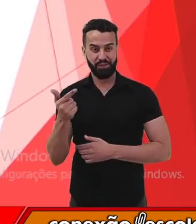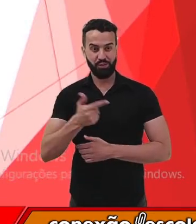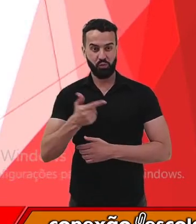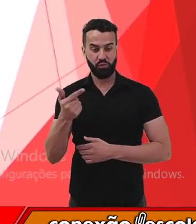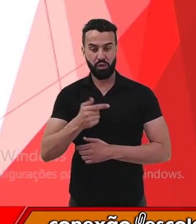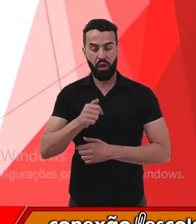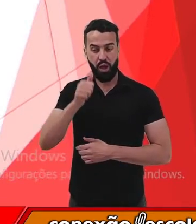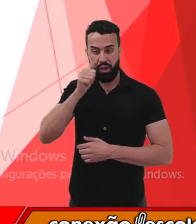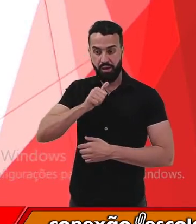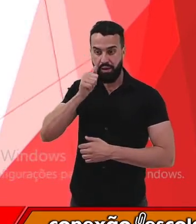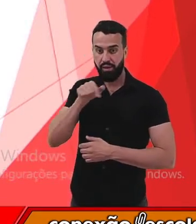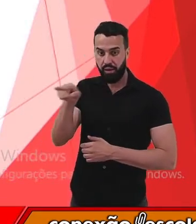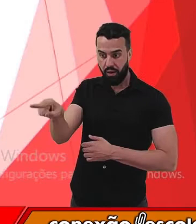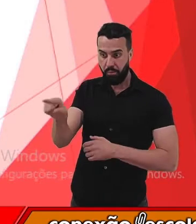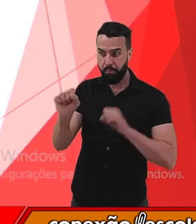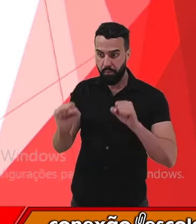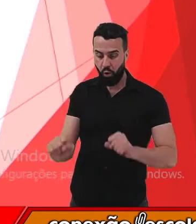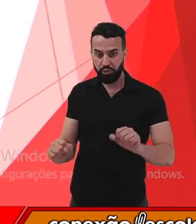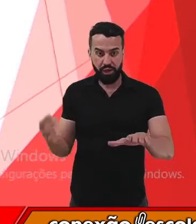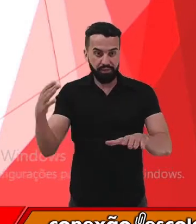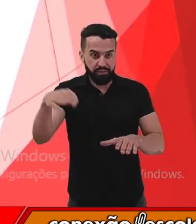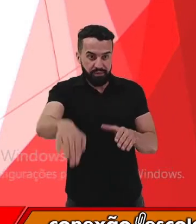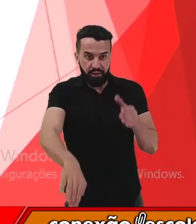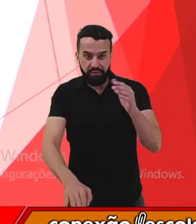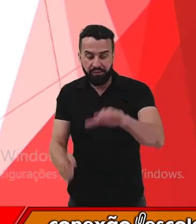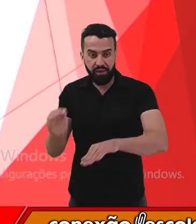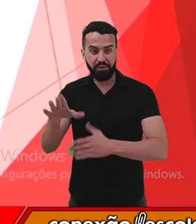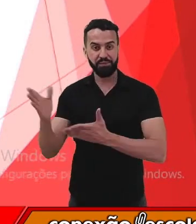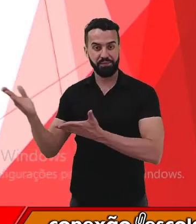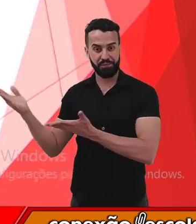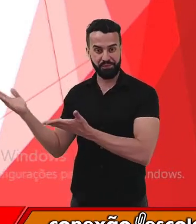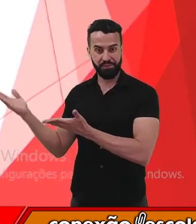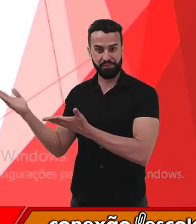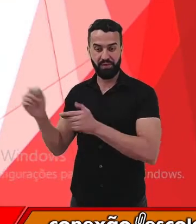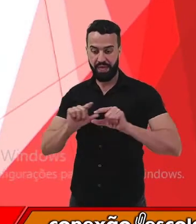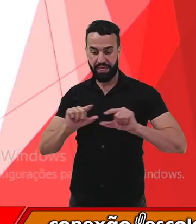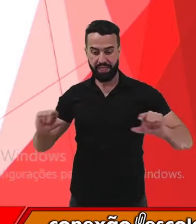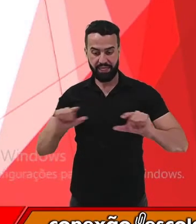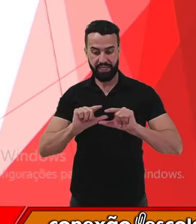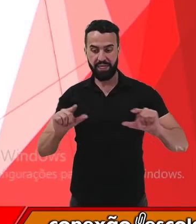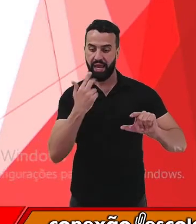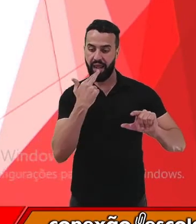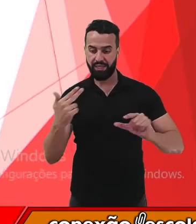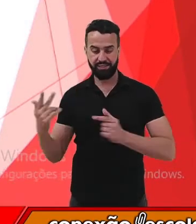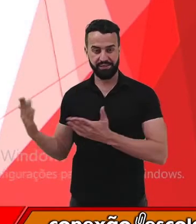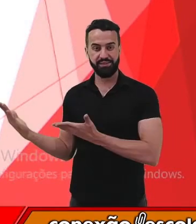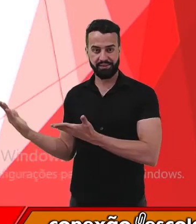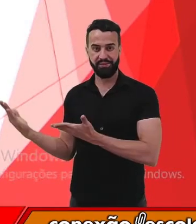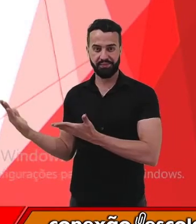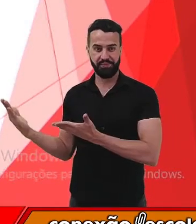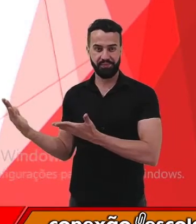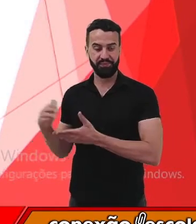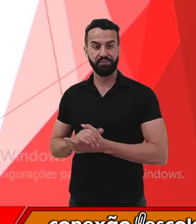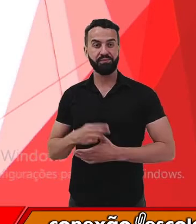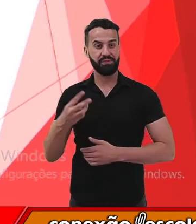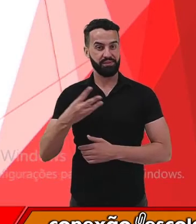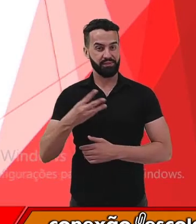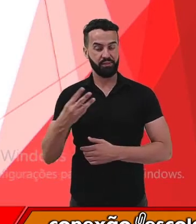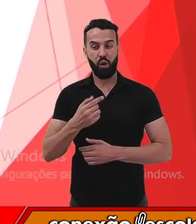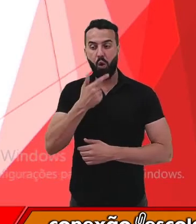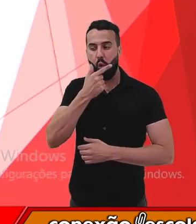ela pode nadar, she can swim. A terceira imagem, ele